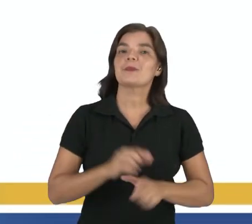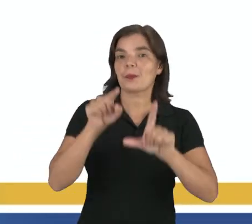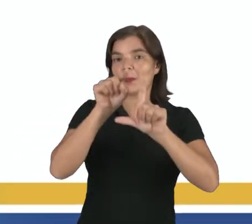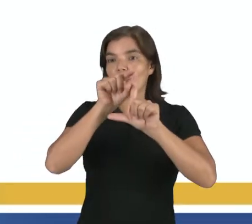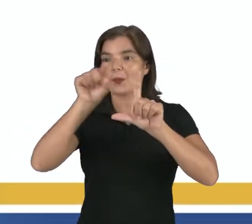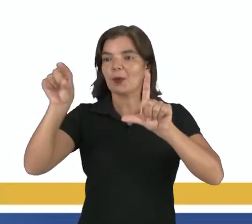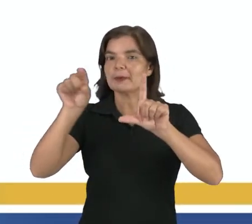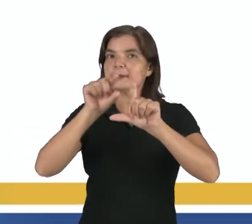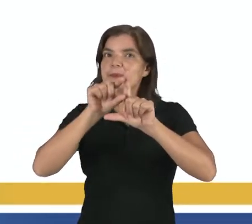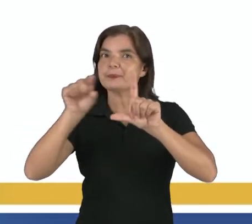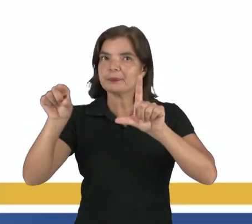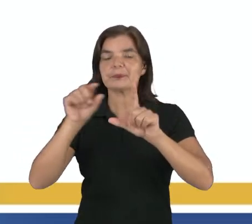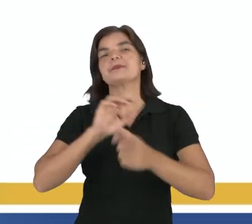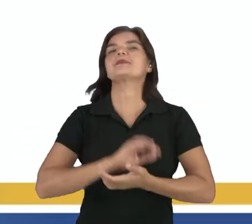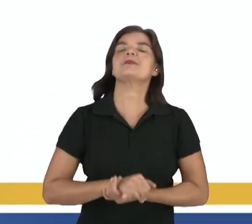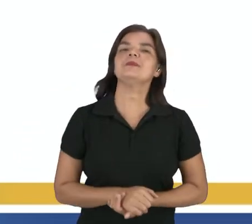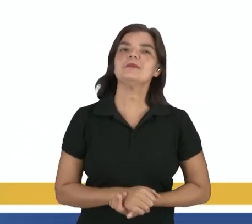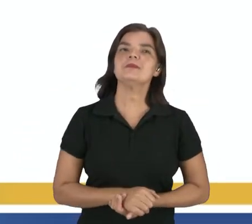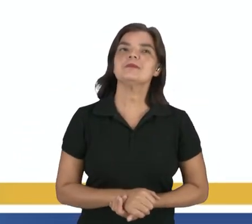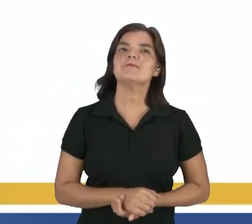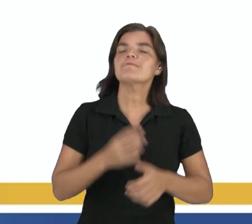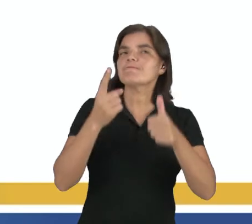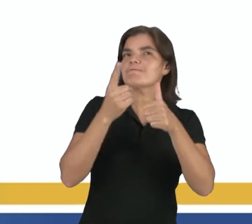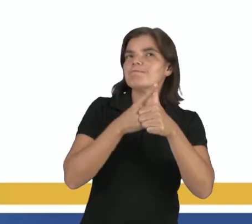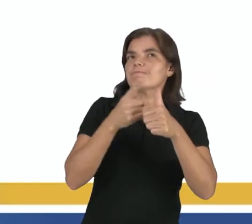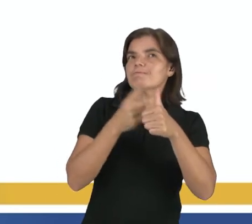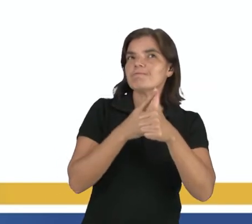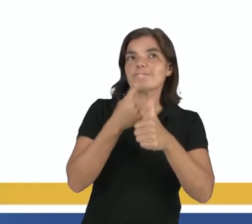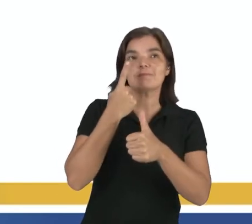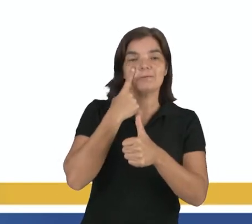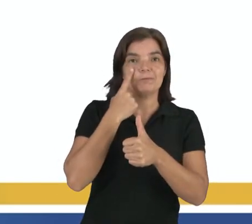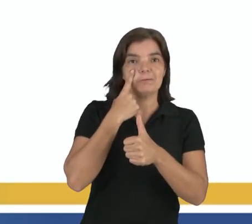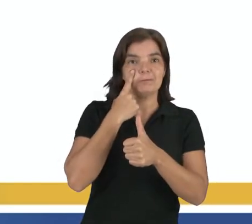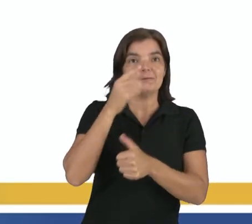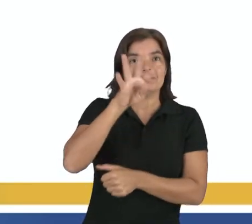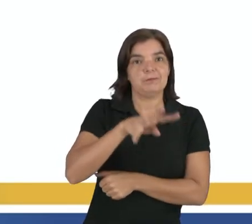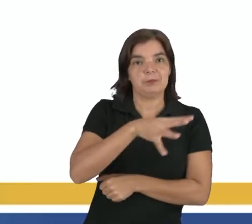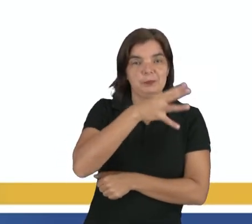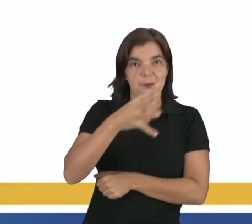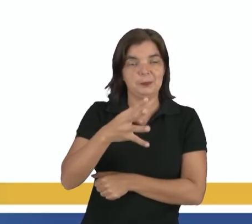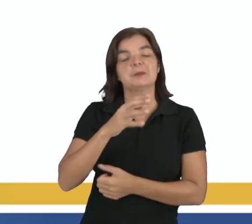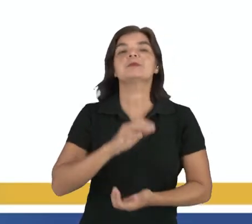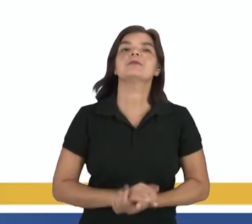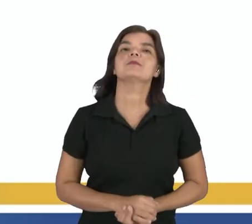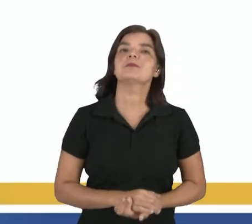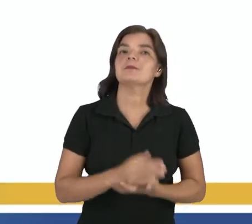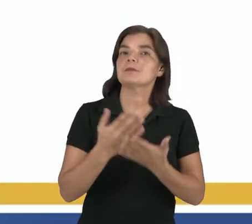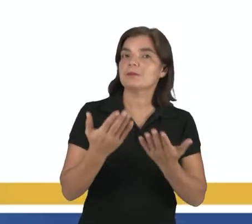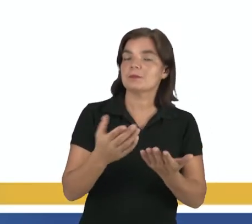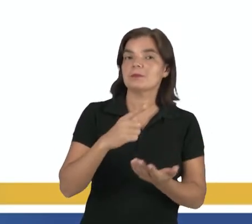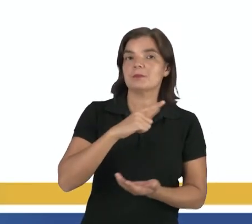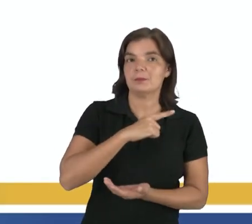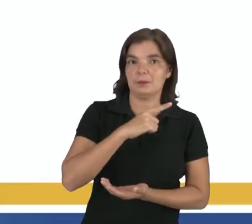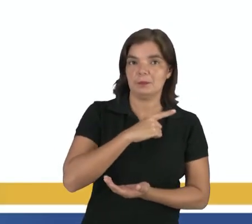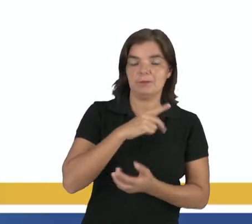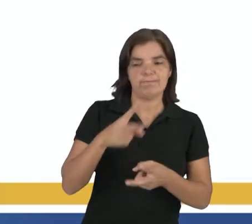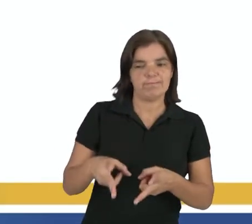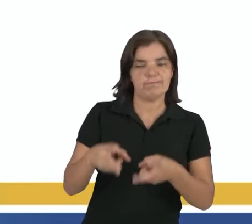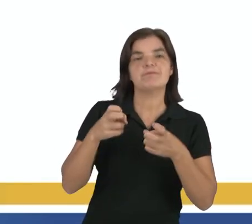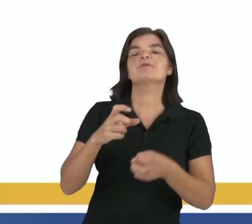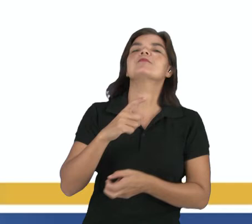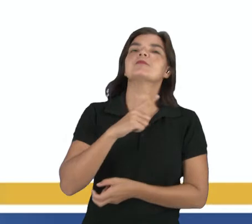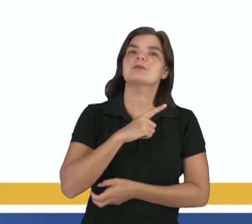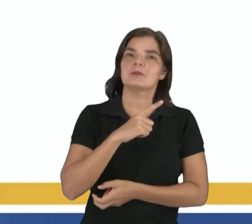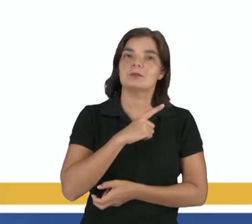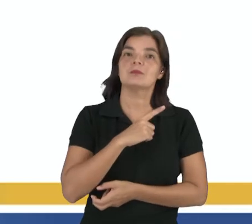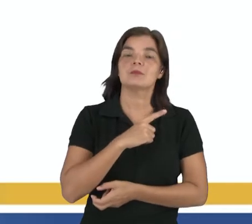barra. E aí nós vamos, primeiramente, construir a tabela dessa situação. Então, nesse caso, vocês vão perceber que